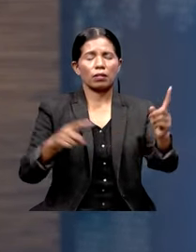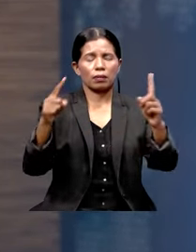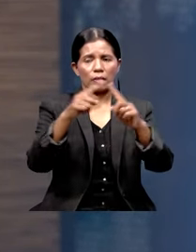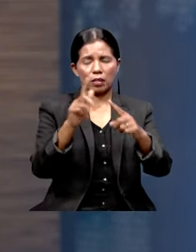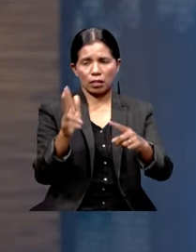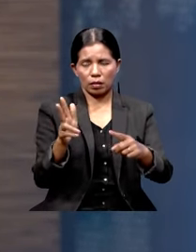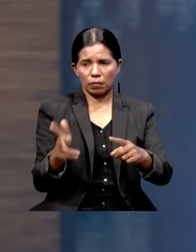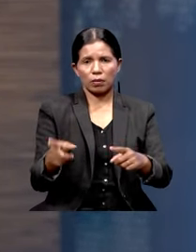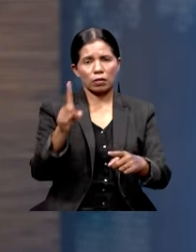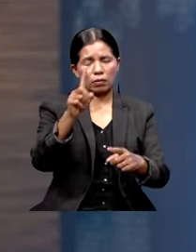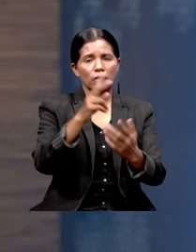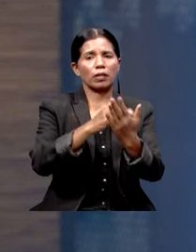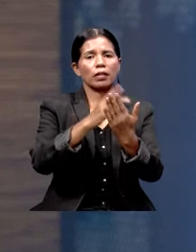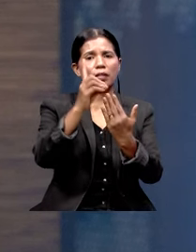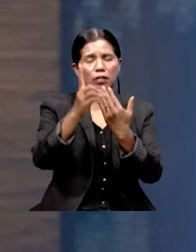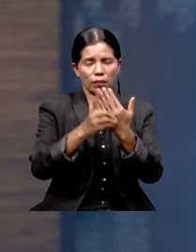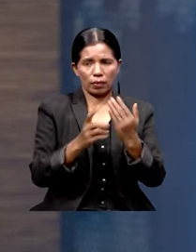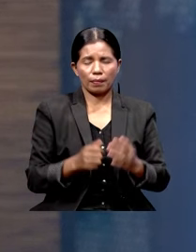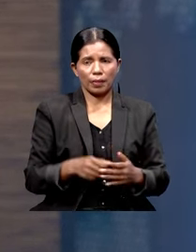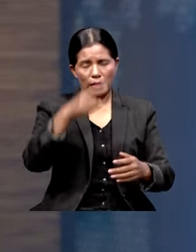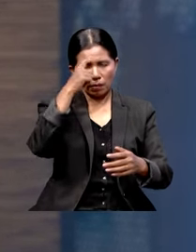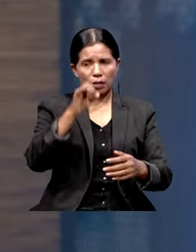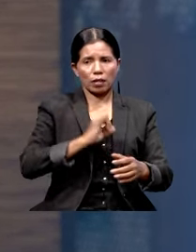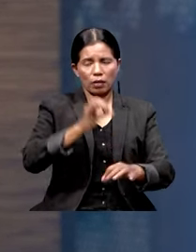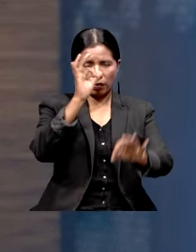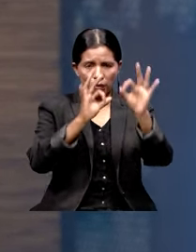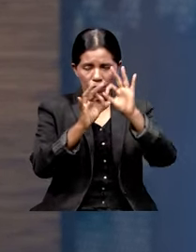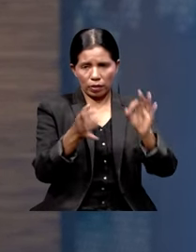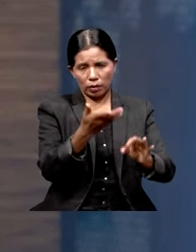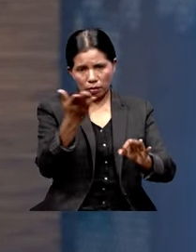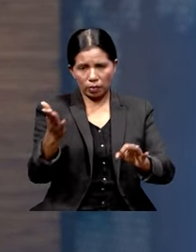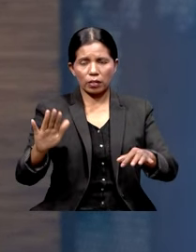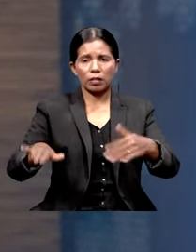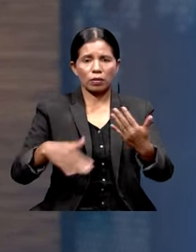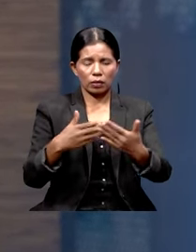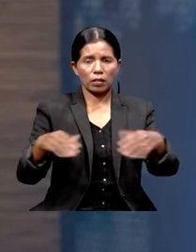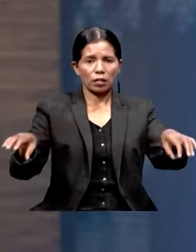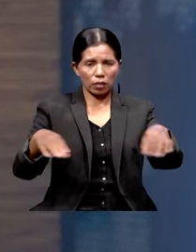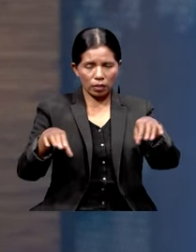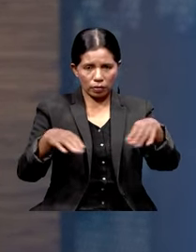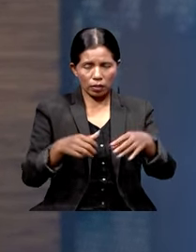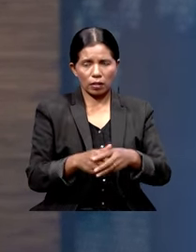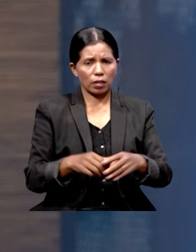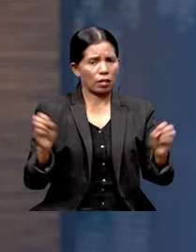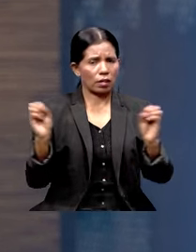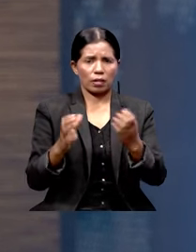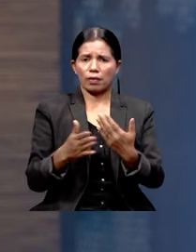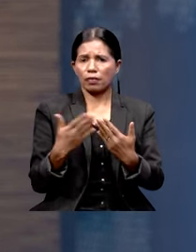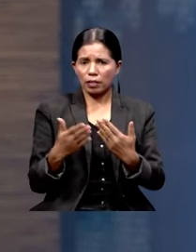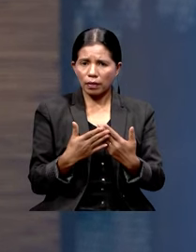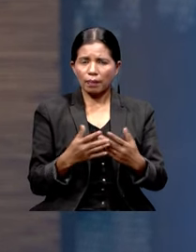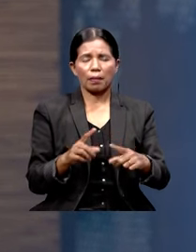de dezembro. Tamo já nem ao fiar kata que tabo ser minha serviço la fácil,